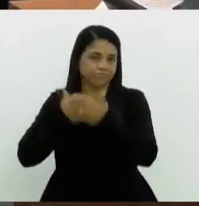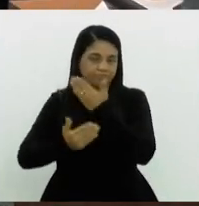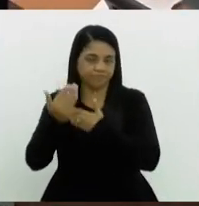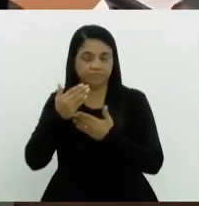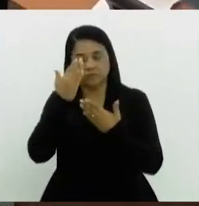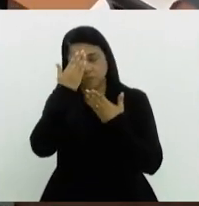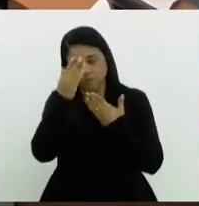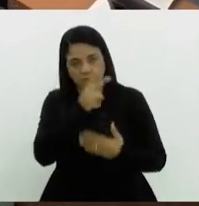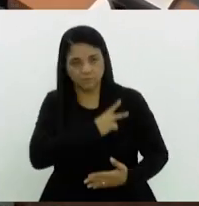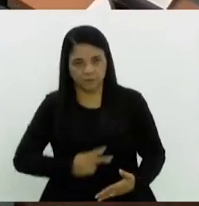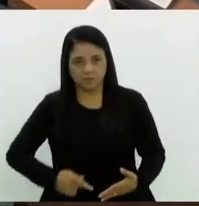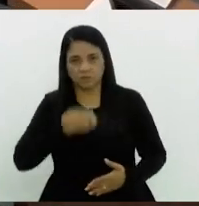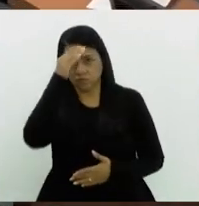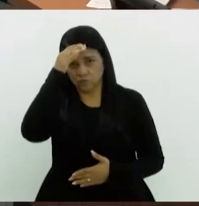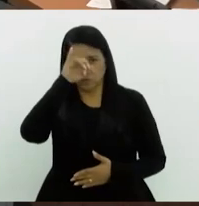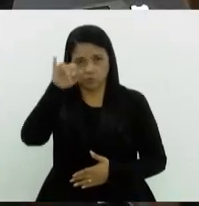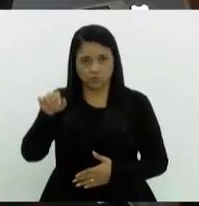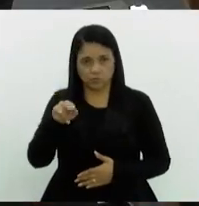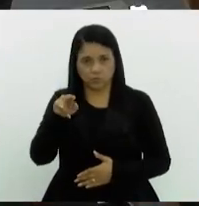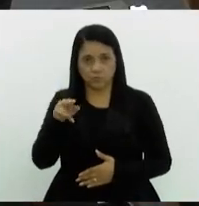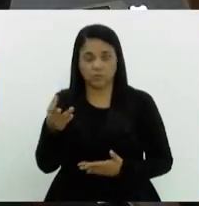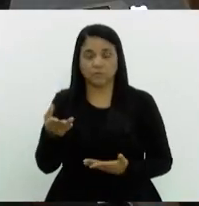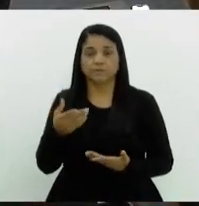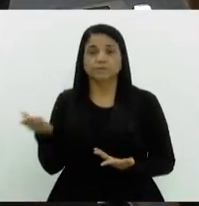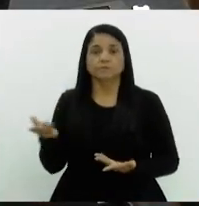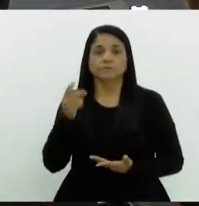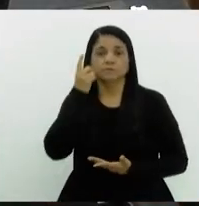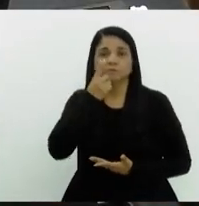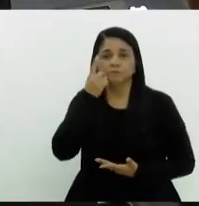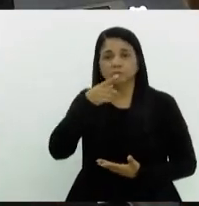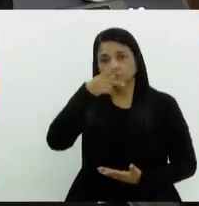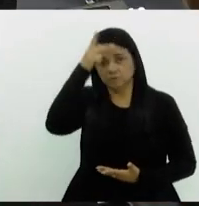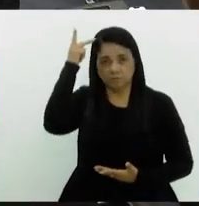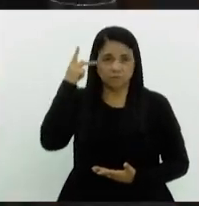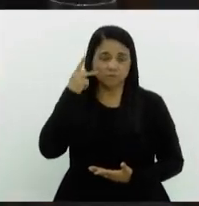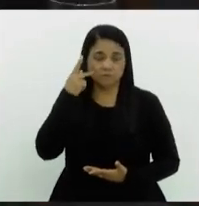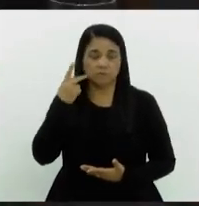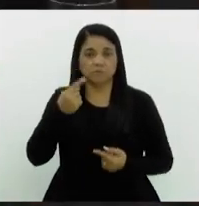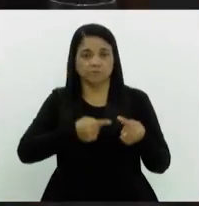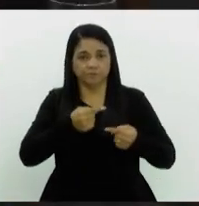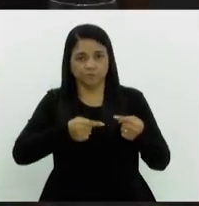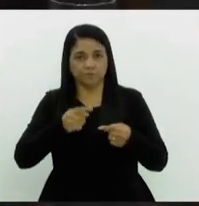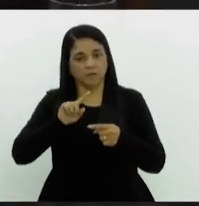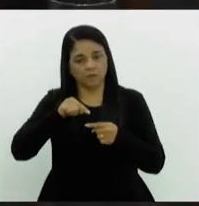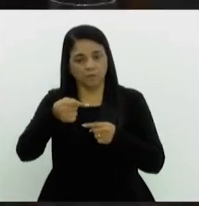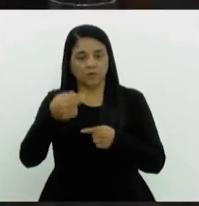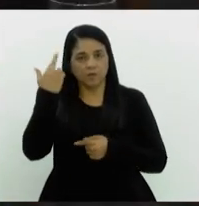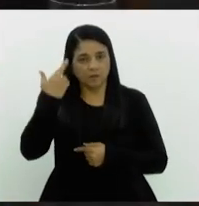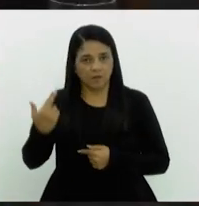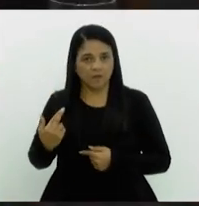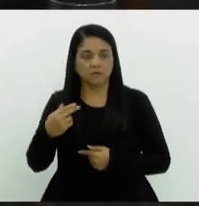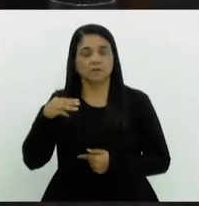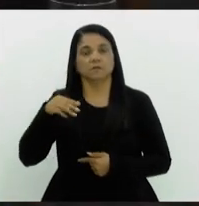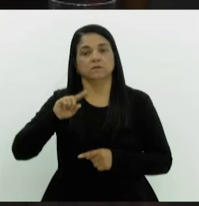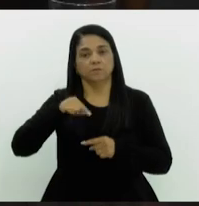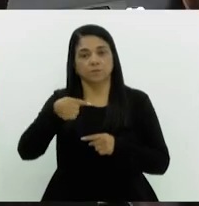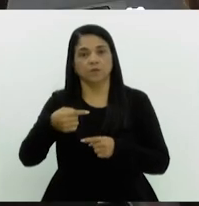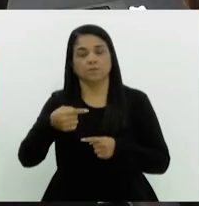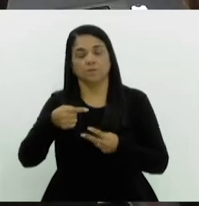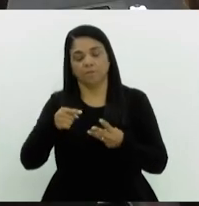Obrigado, presidenta Tia Ju. Deputado Luiz Paulo para discutir, logo em seguida, deputada Renata e deputada Marina do MST.